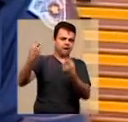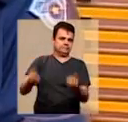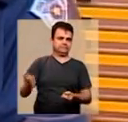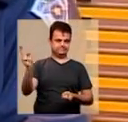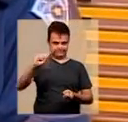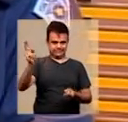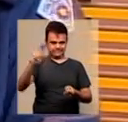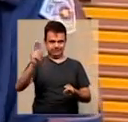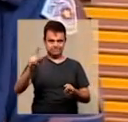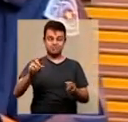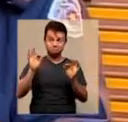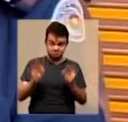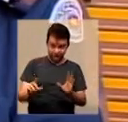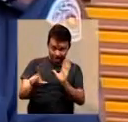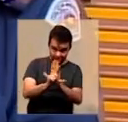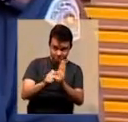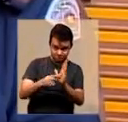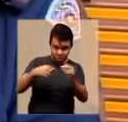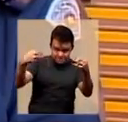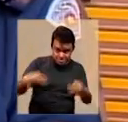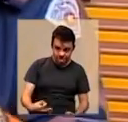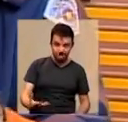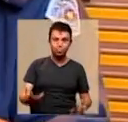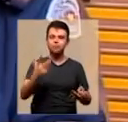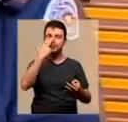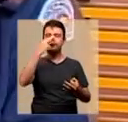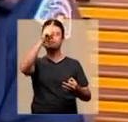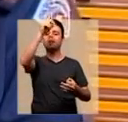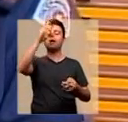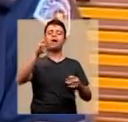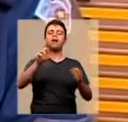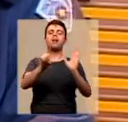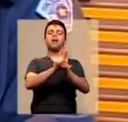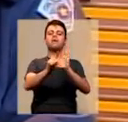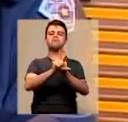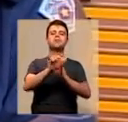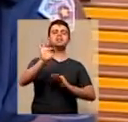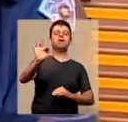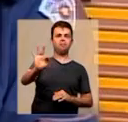né, sobre a sua constitucionalidade, porque, à luz da Constituição Federal,